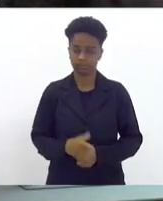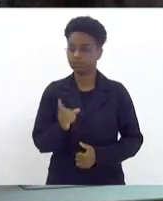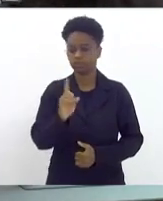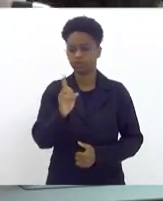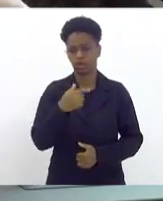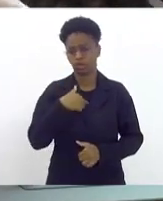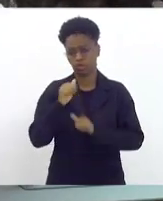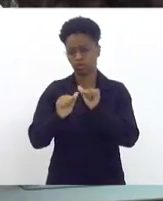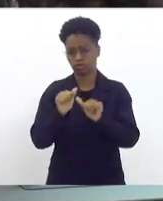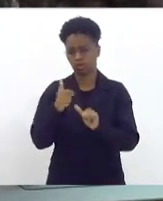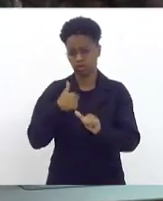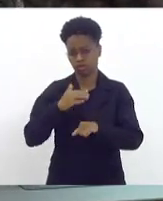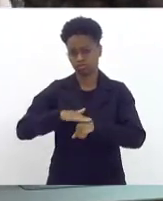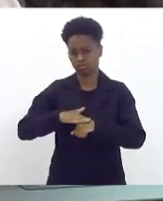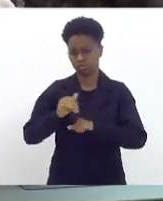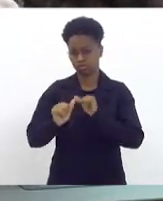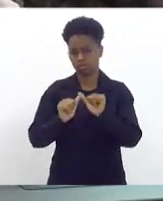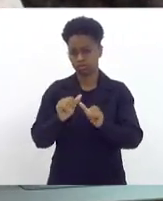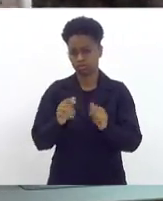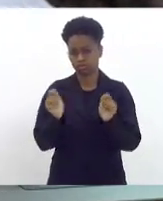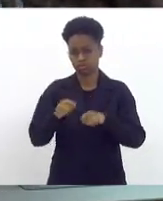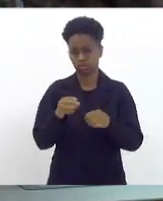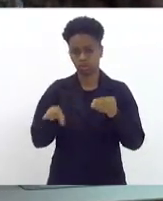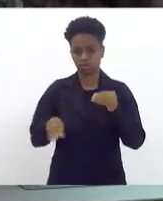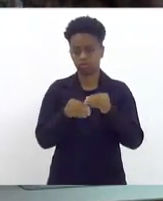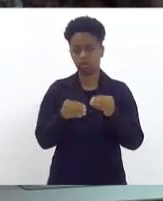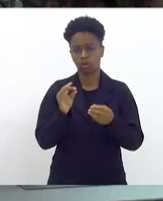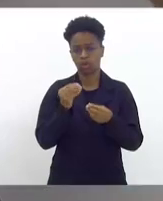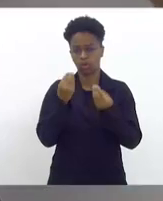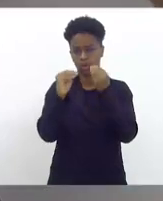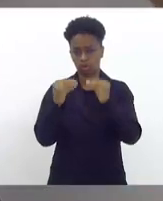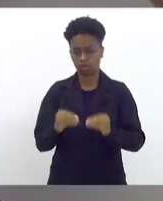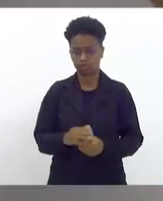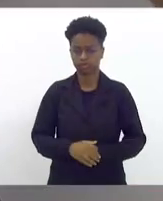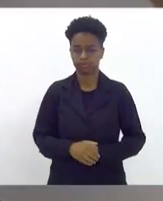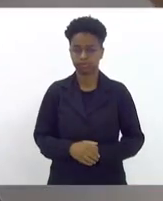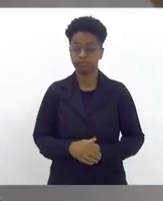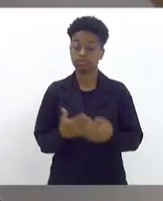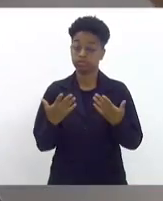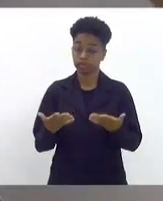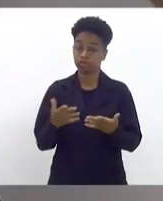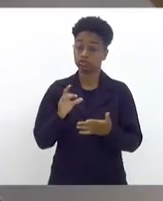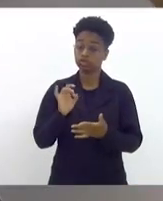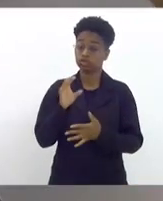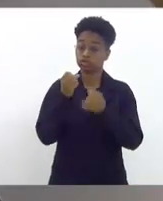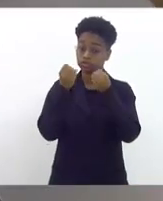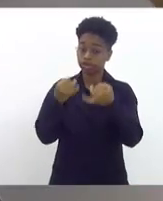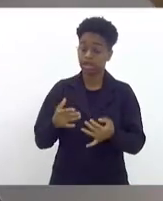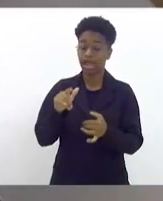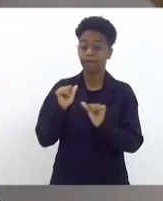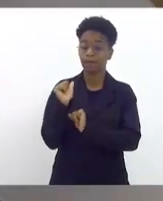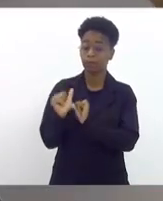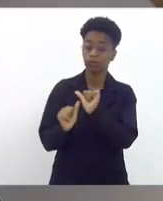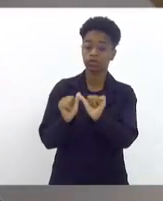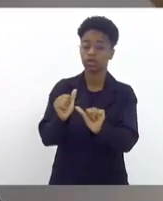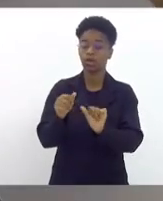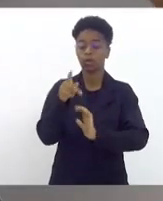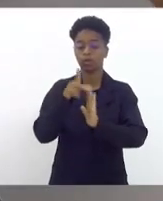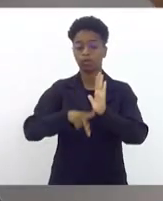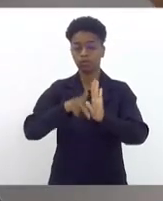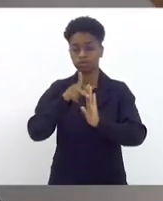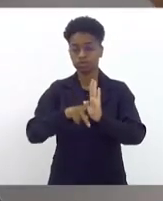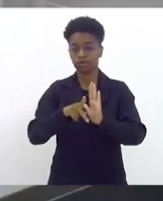pode deixar que a gente a gente faz a gente coleta pro nesse sentido só para ratificar o sentido de transformar o projeto